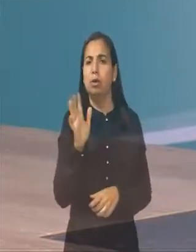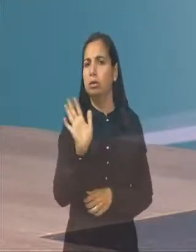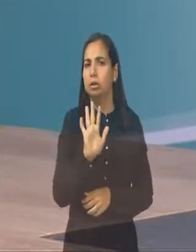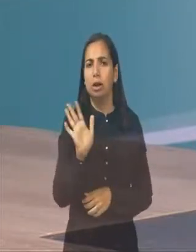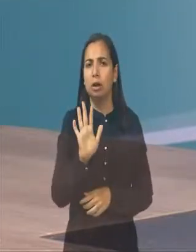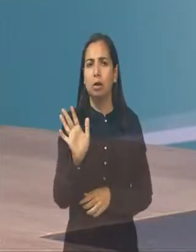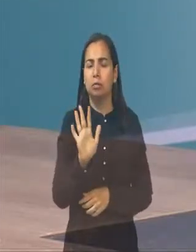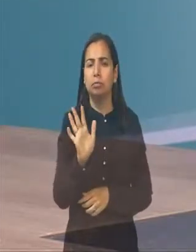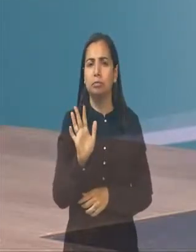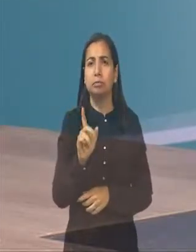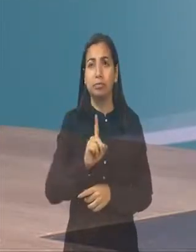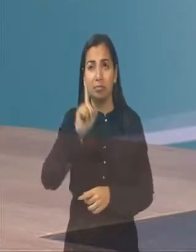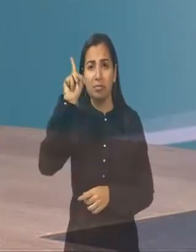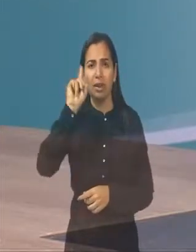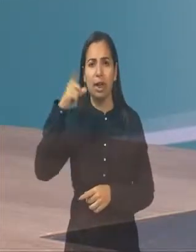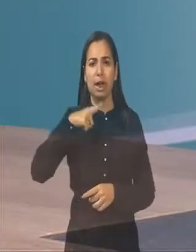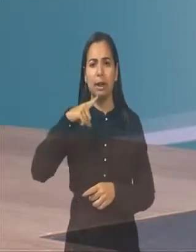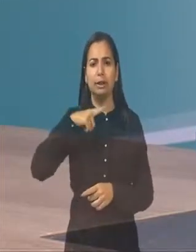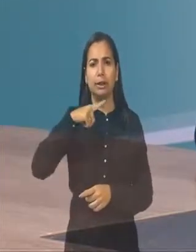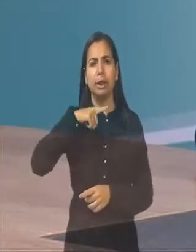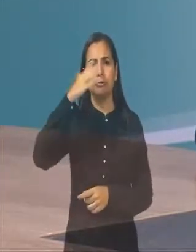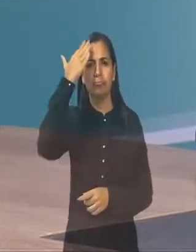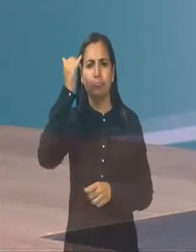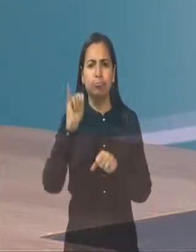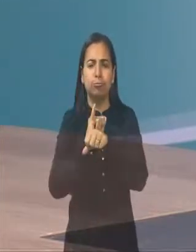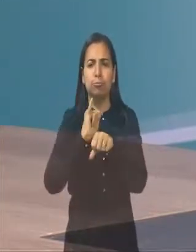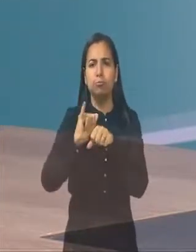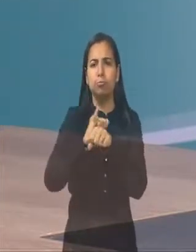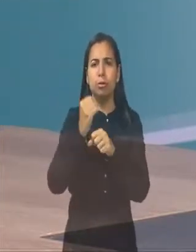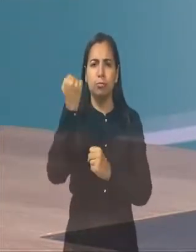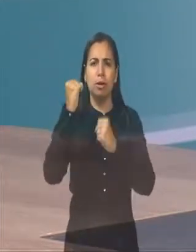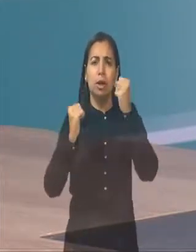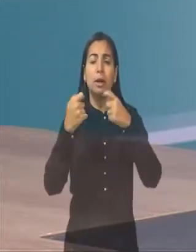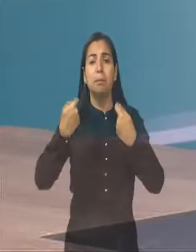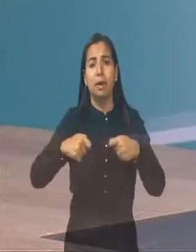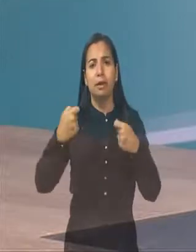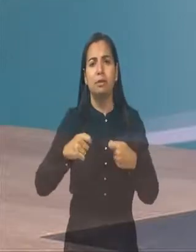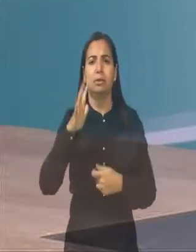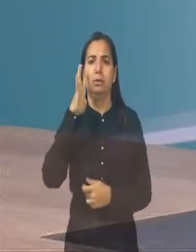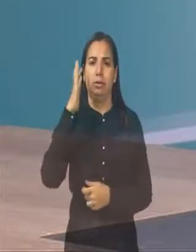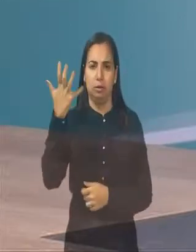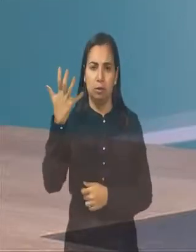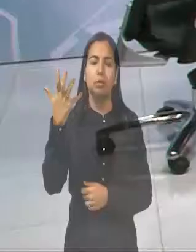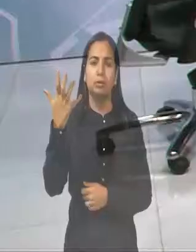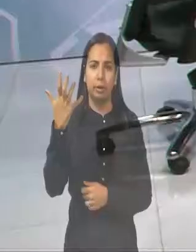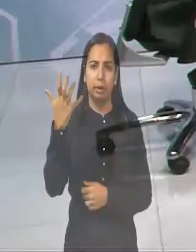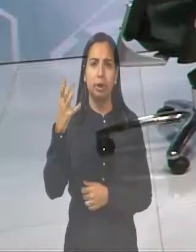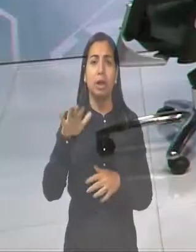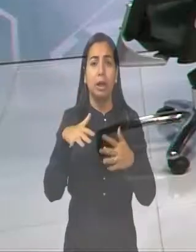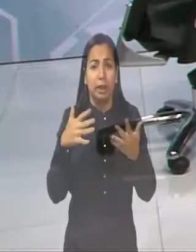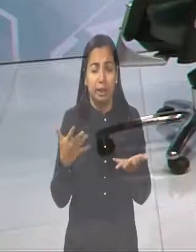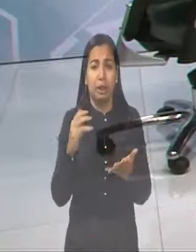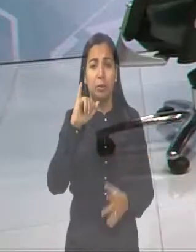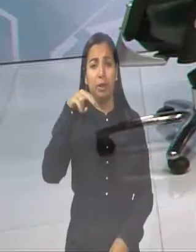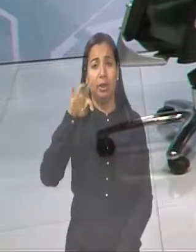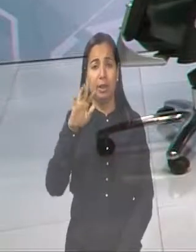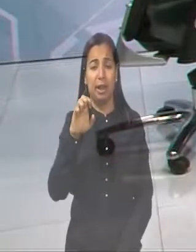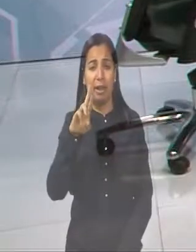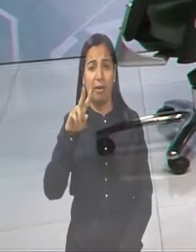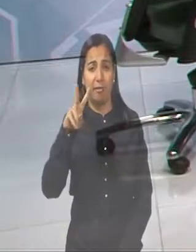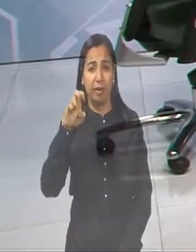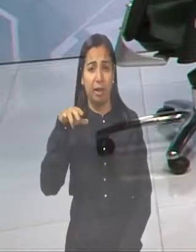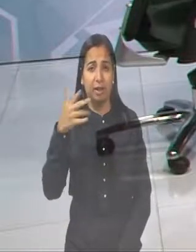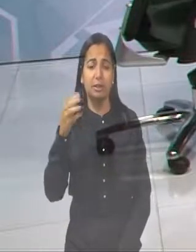chão de fábrica. Entendeu? Precisa ser resolvido. E a intervenção corre muito mais por conta na gerência, né?